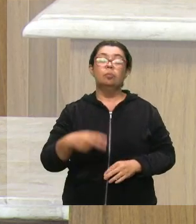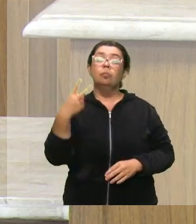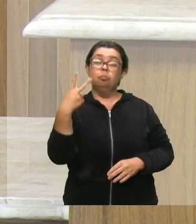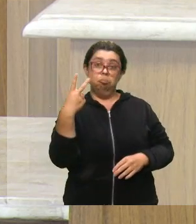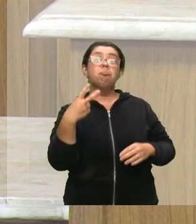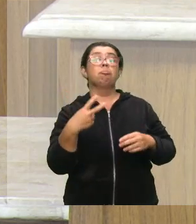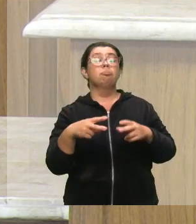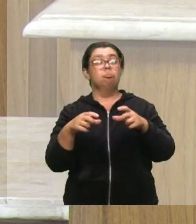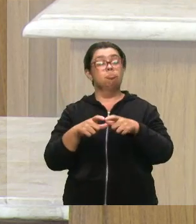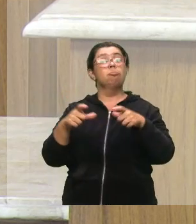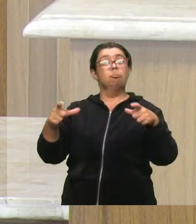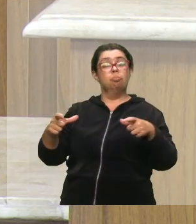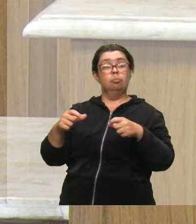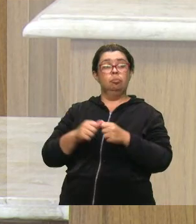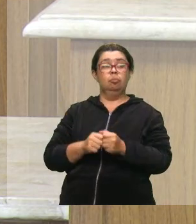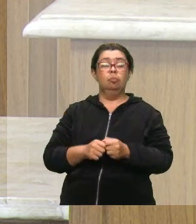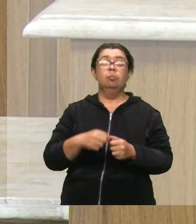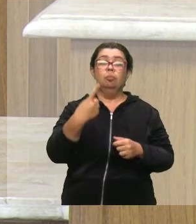secretaria do município, com